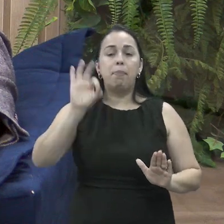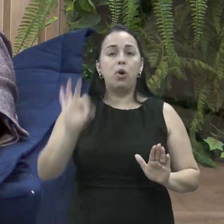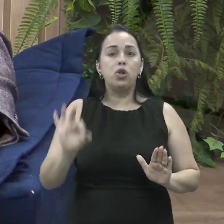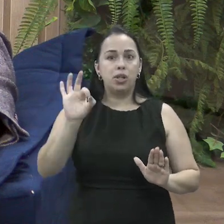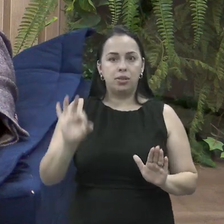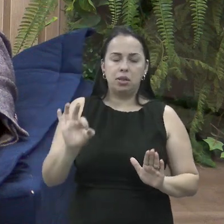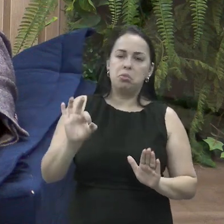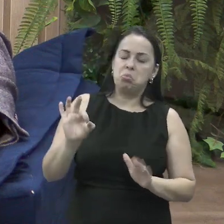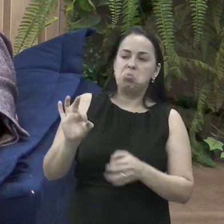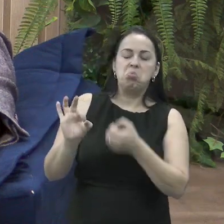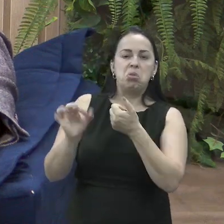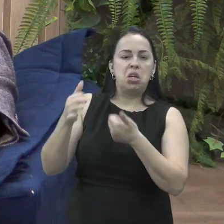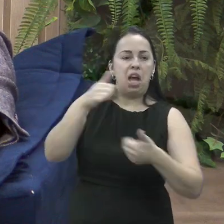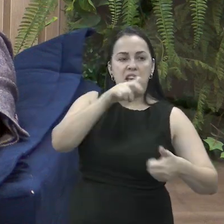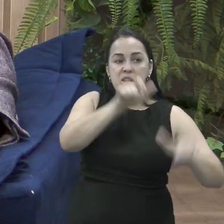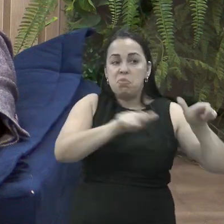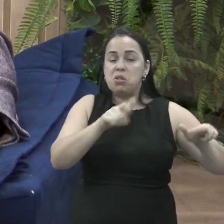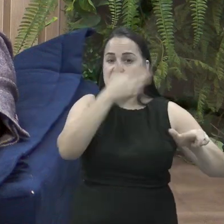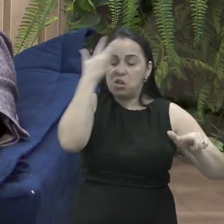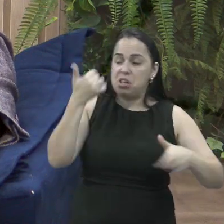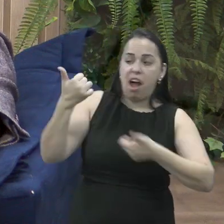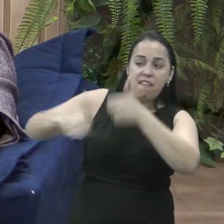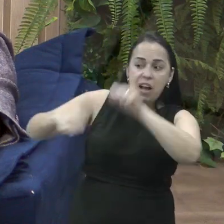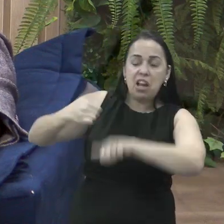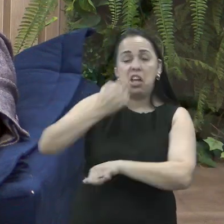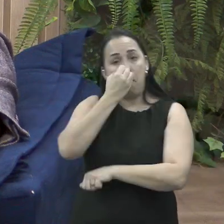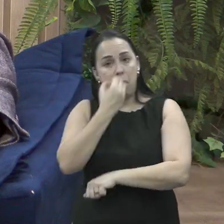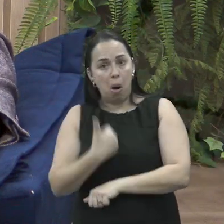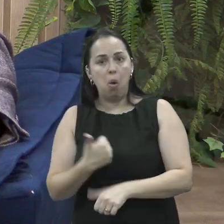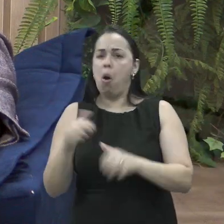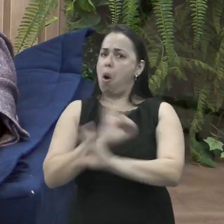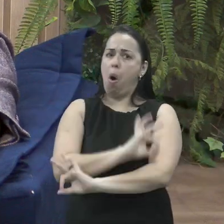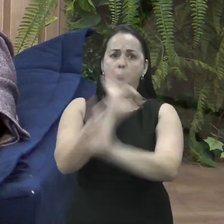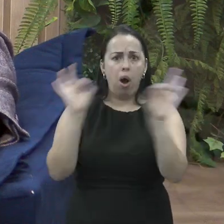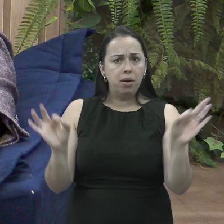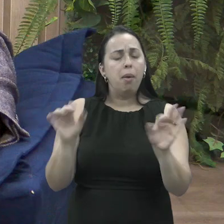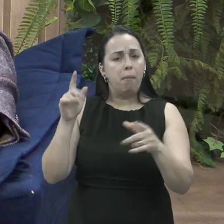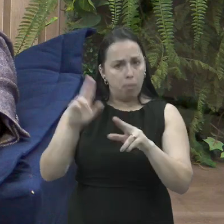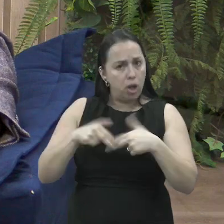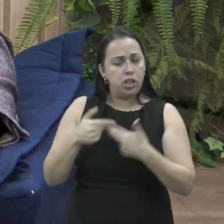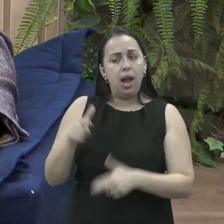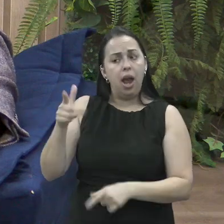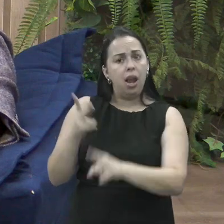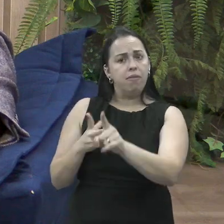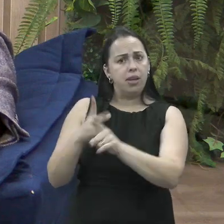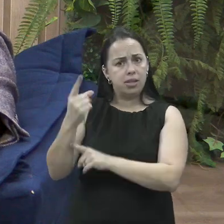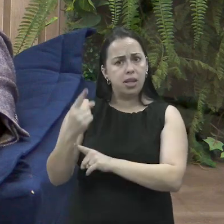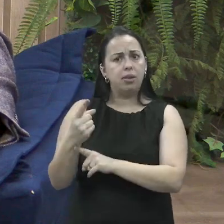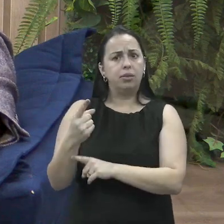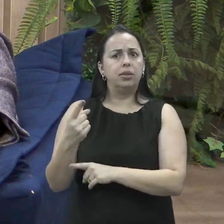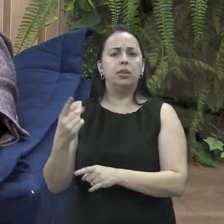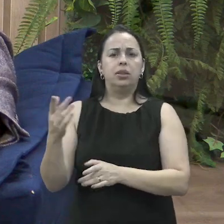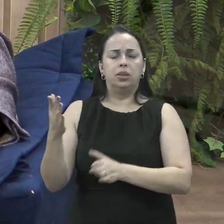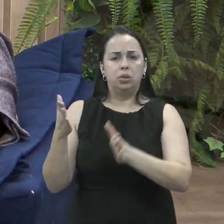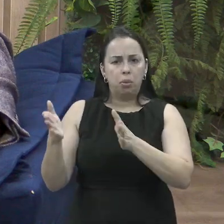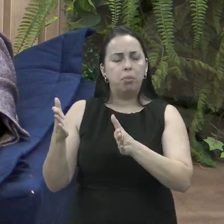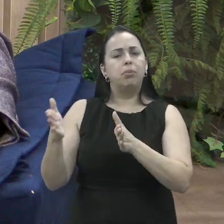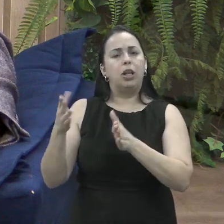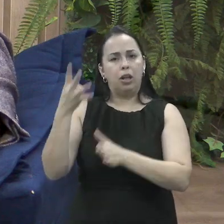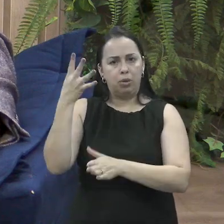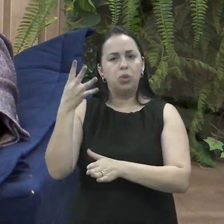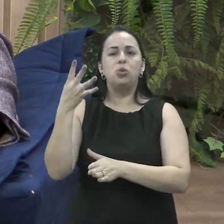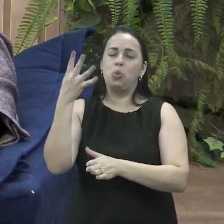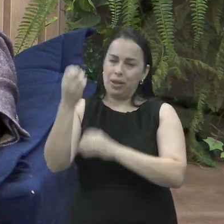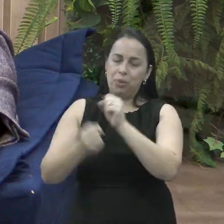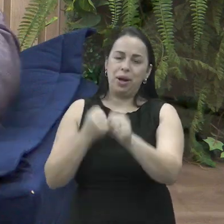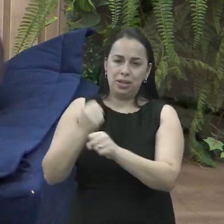ele tem 80% entre ótimo, bom e regular. Então, ou seja, uma aprovação espetacular, tanto que deu a ele a reeleição agora para o mandato